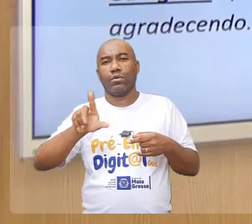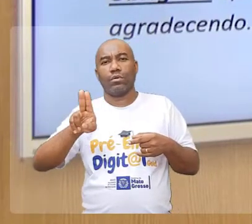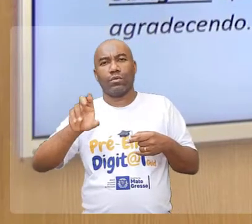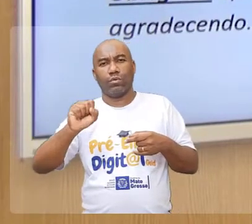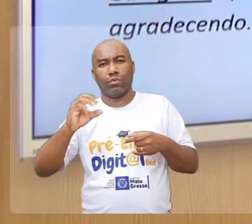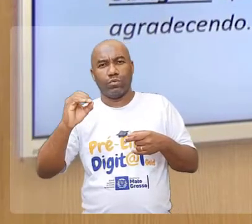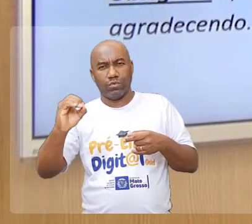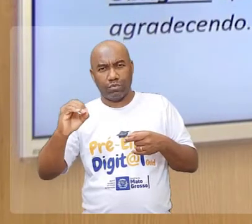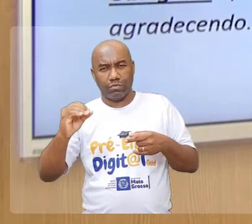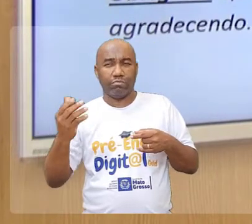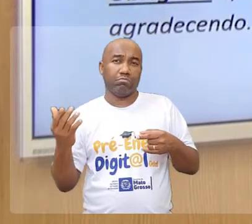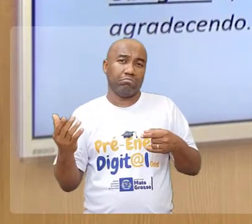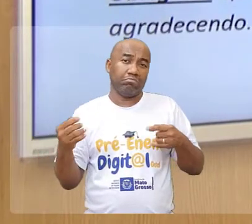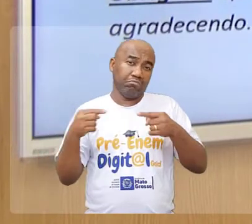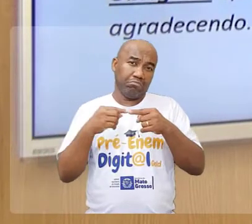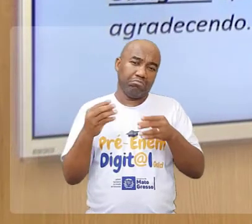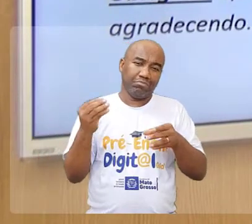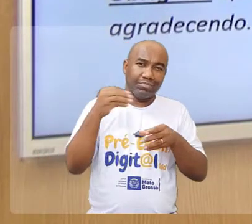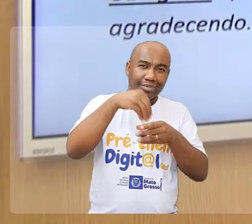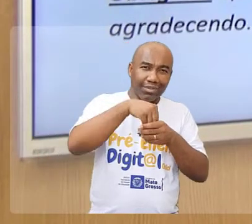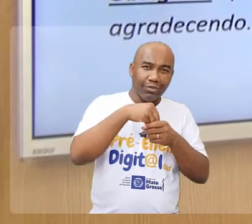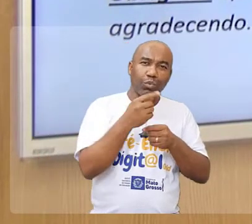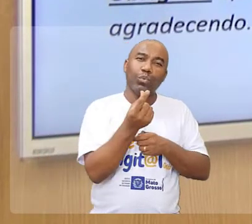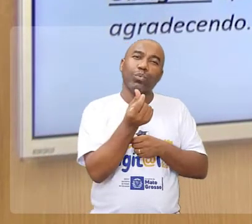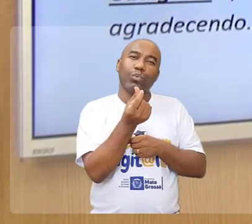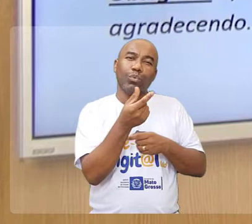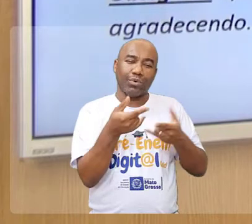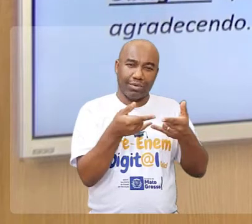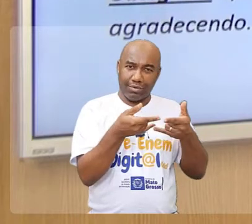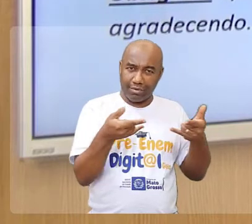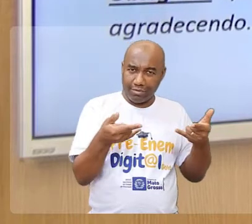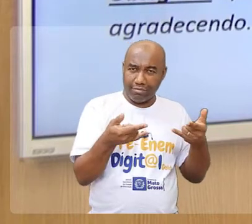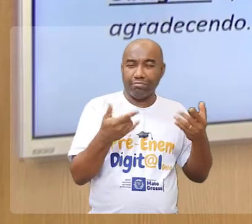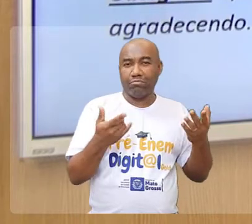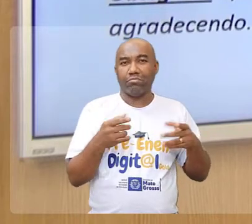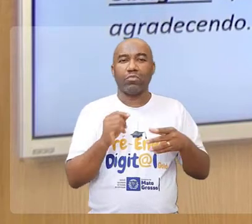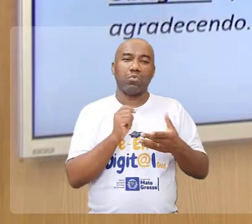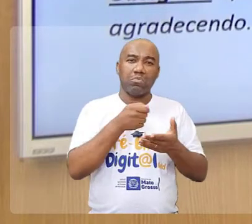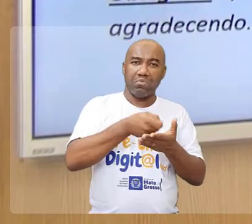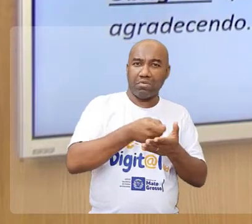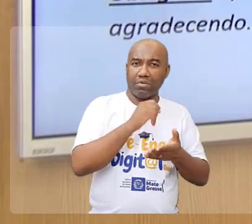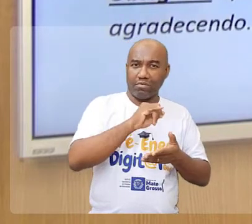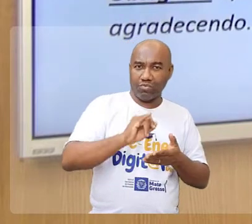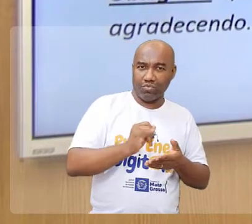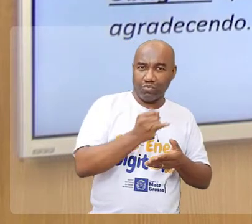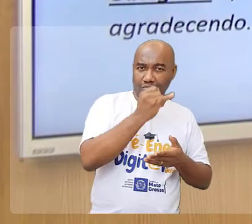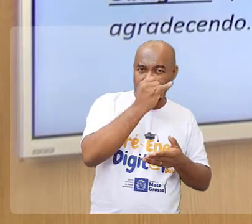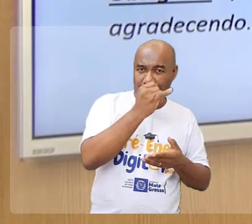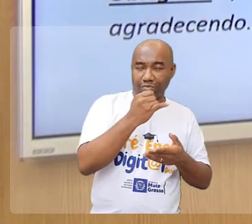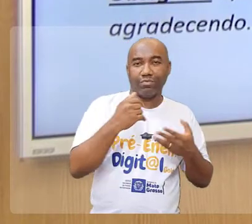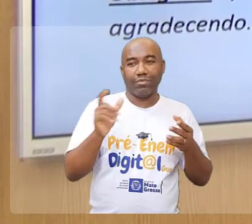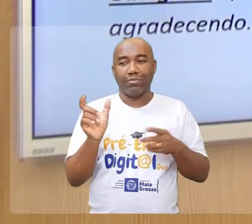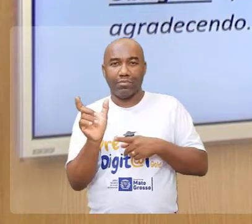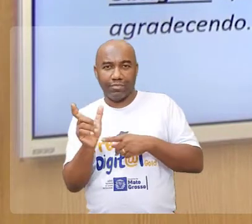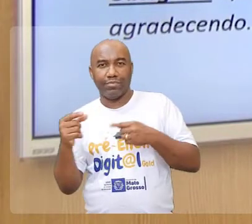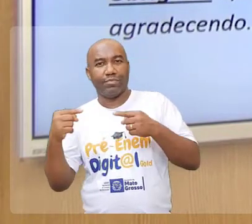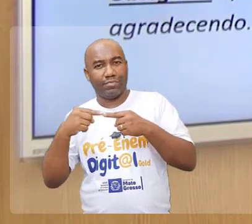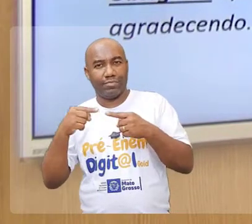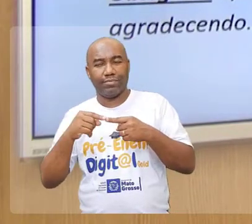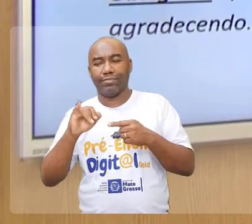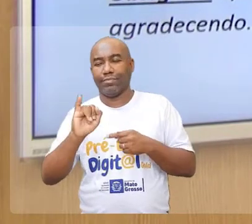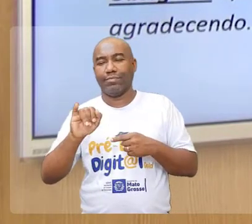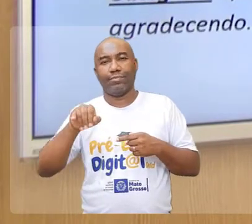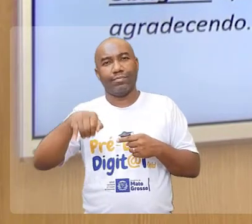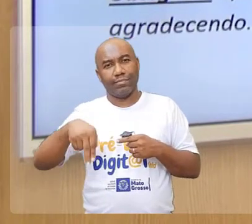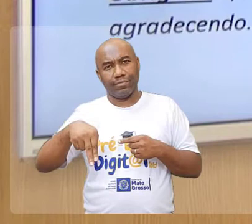estão inclusos quando você faz os variados orçamentos.